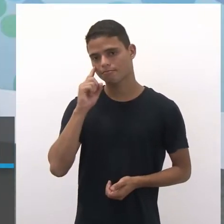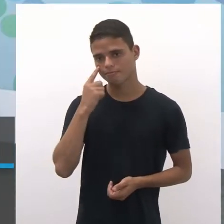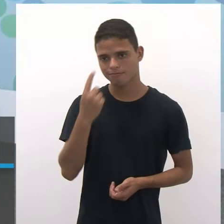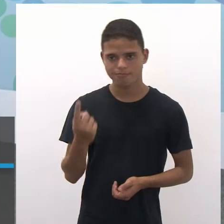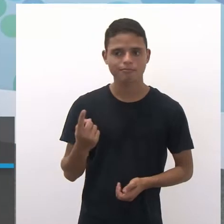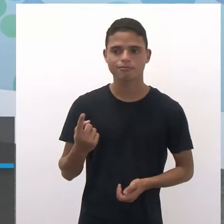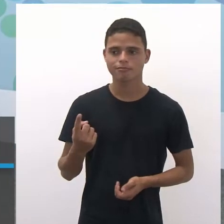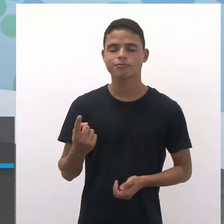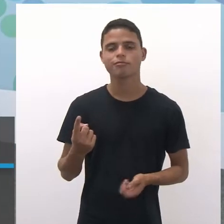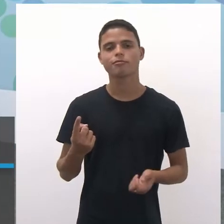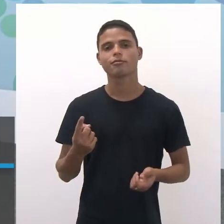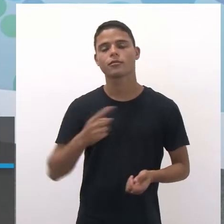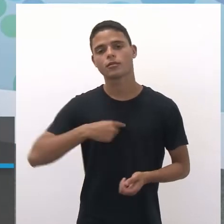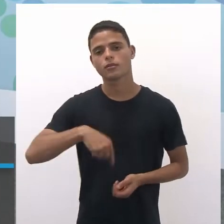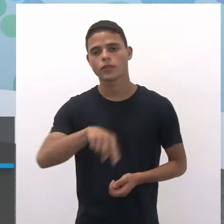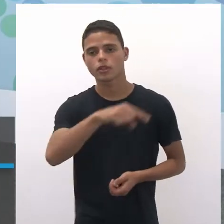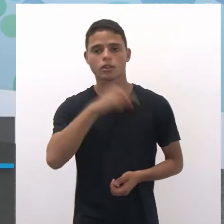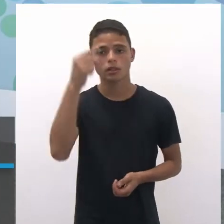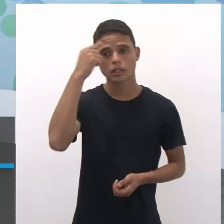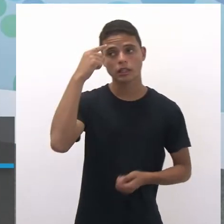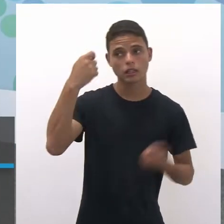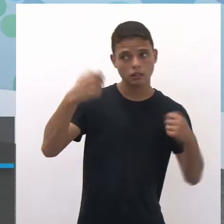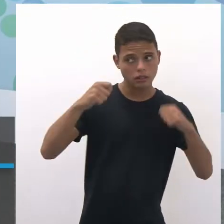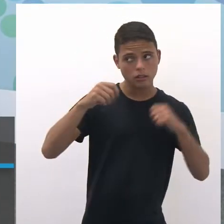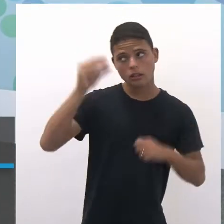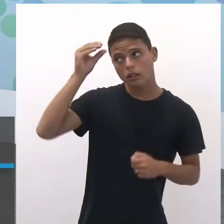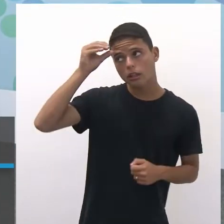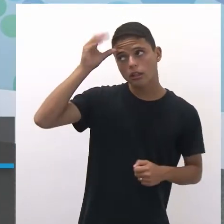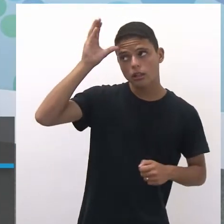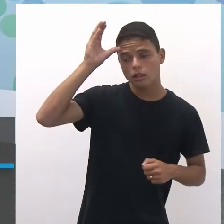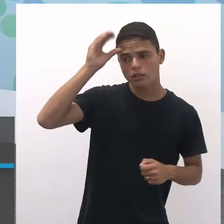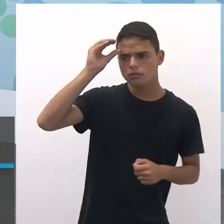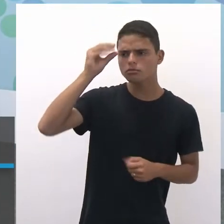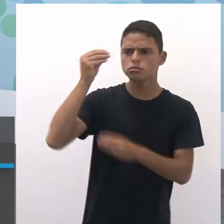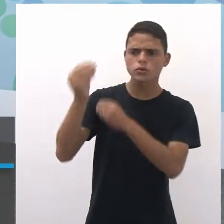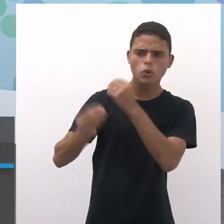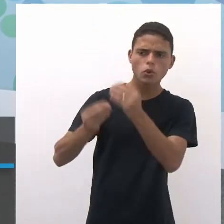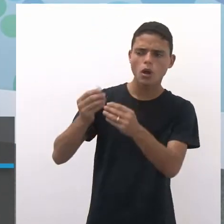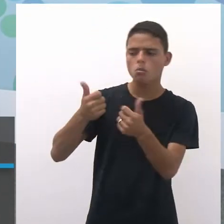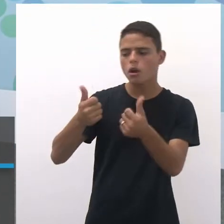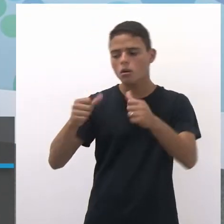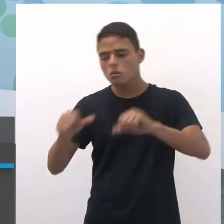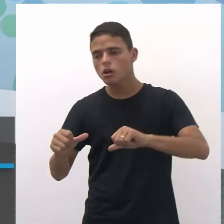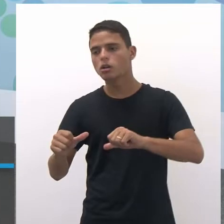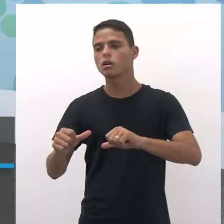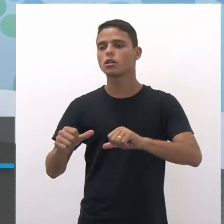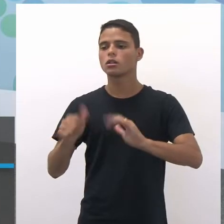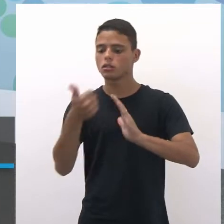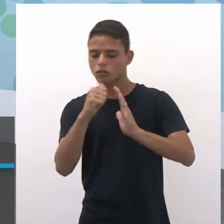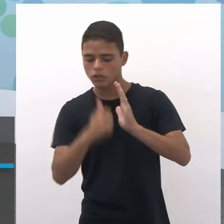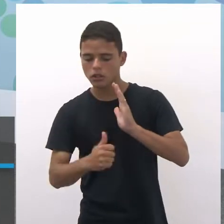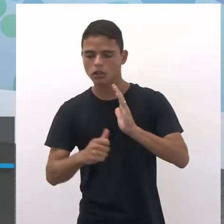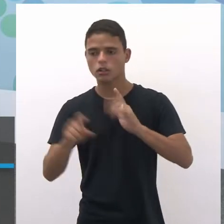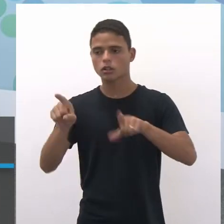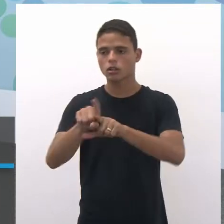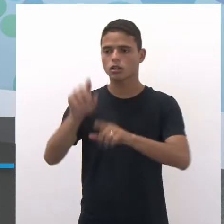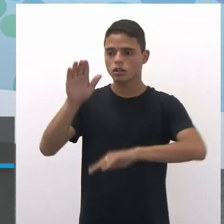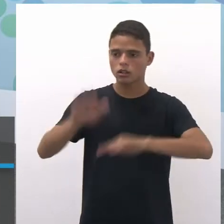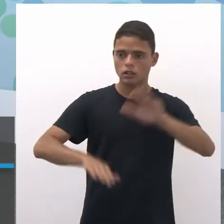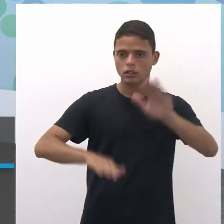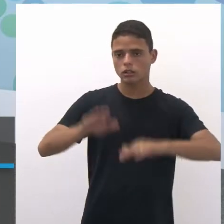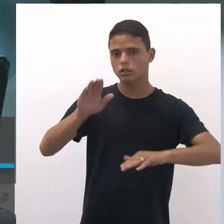aproveitar e ter uma análise dos conhecimentos prévios dos estudantes. Então, às vezes, ele associava com questões pessoais,